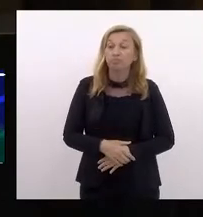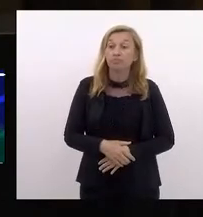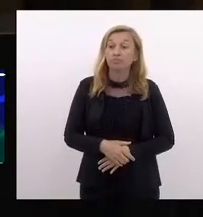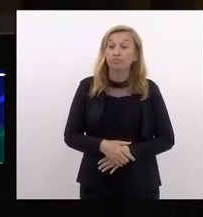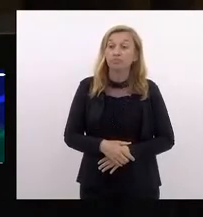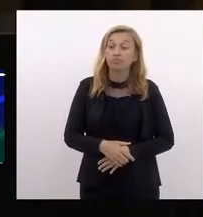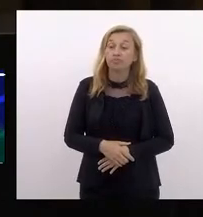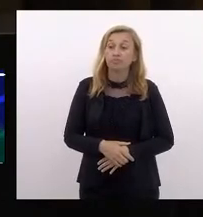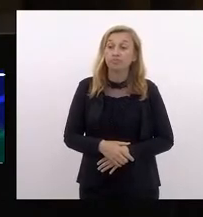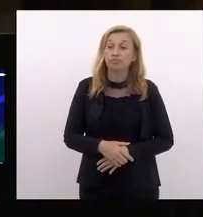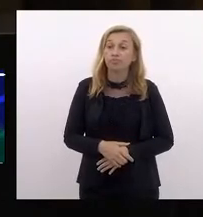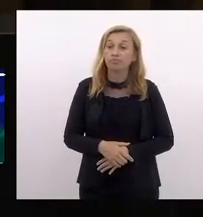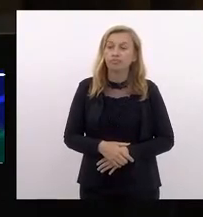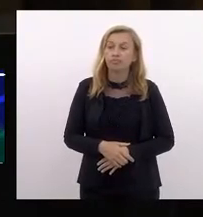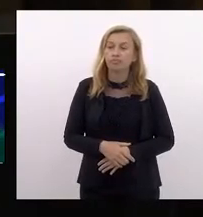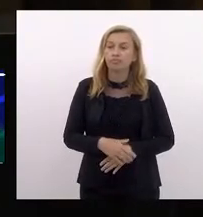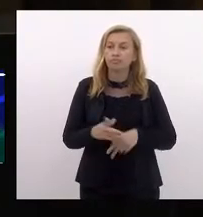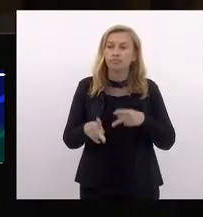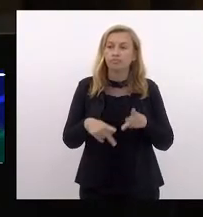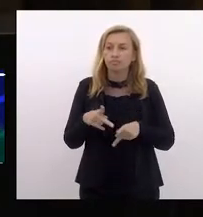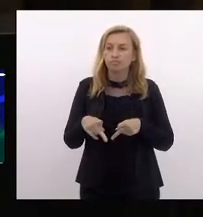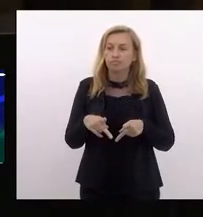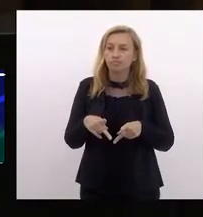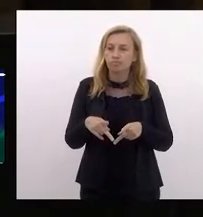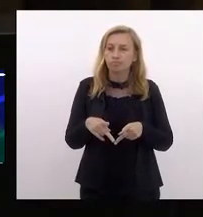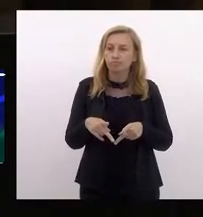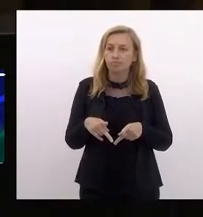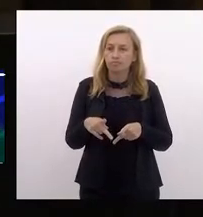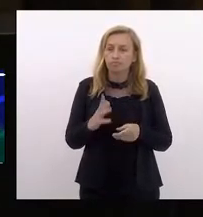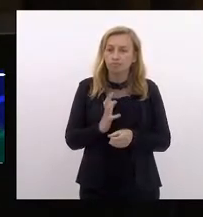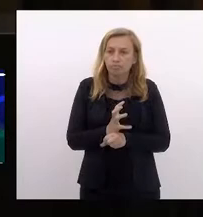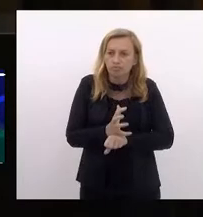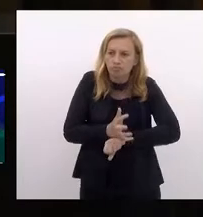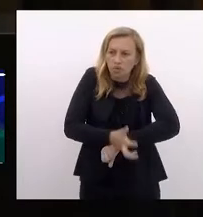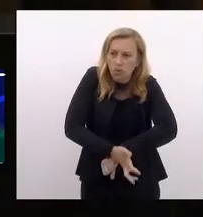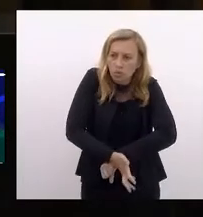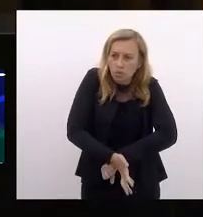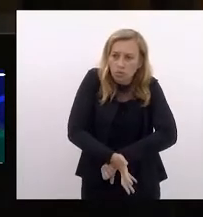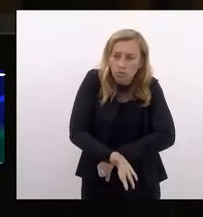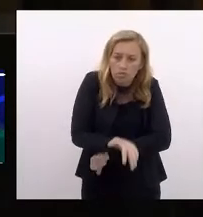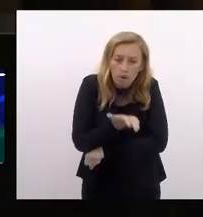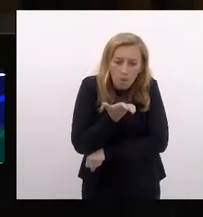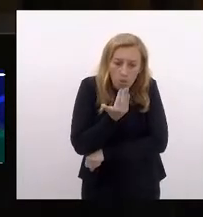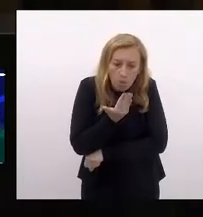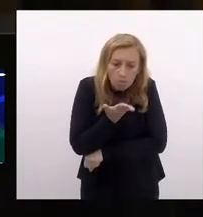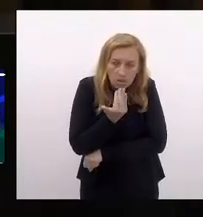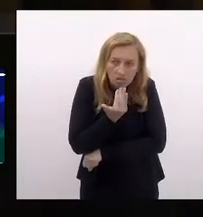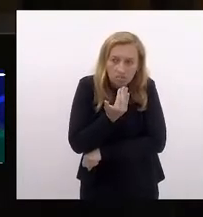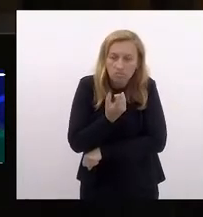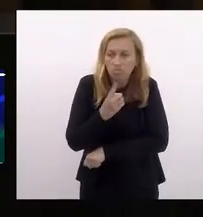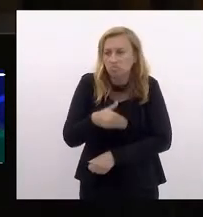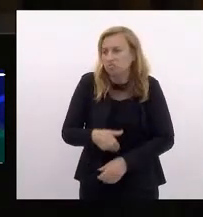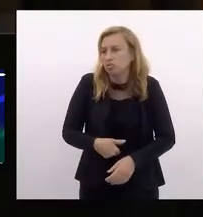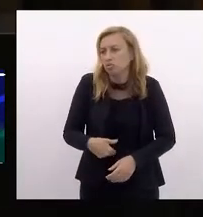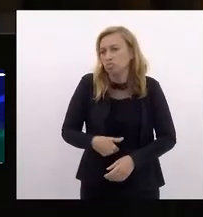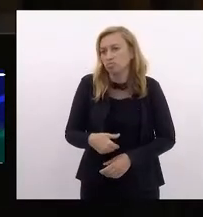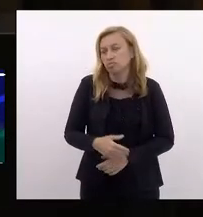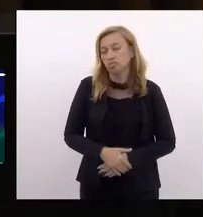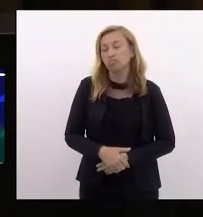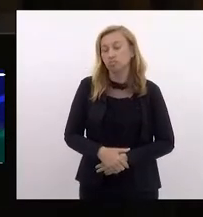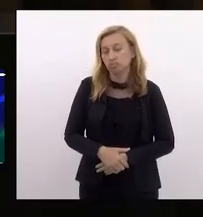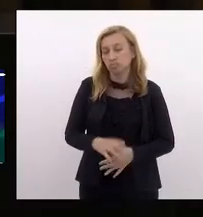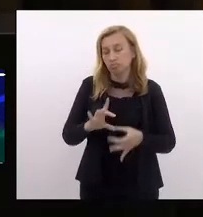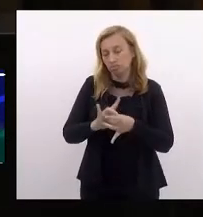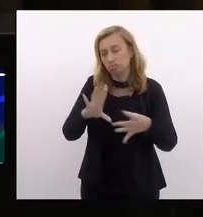de uma população que tá catando ossos para roer e não passar fome e a gente